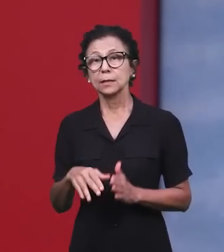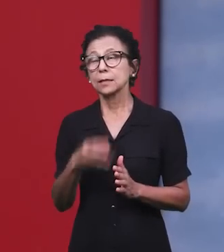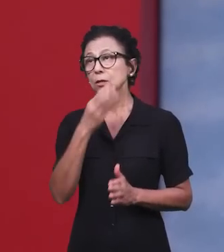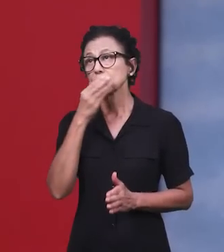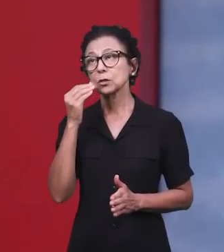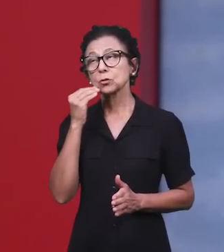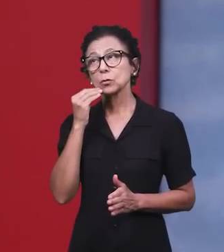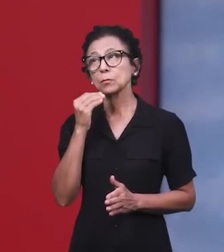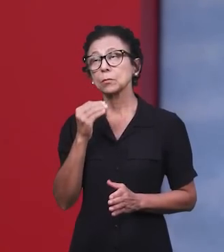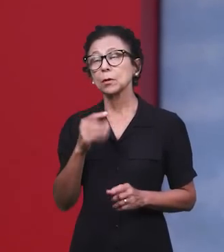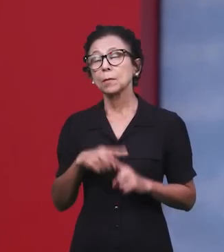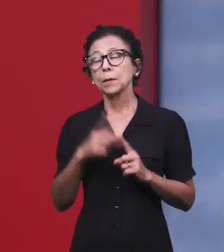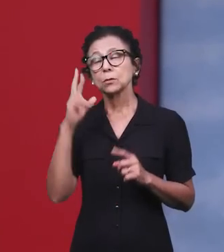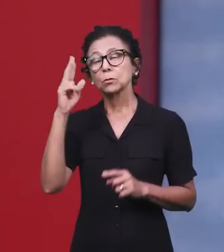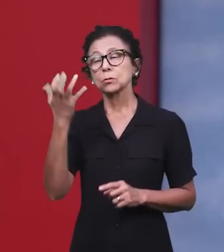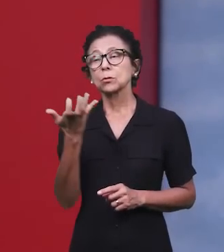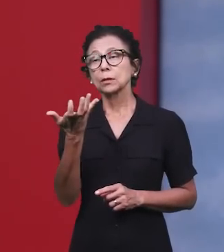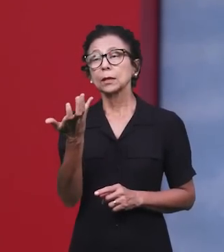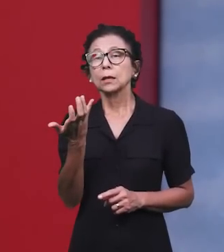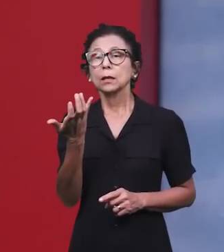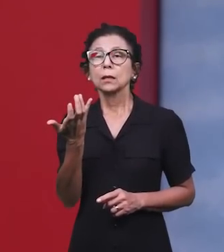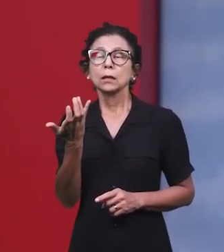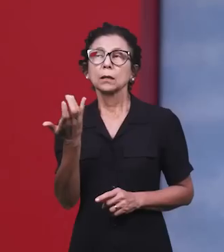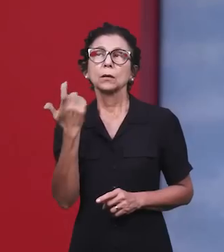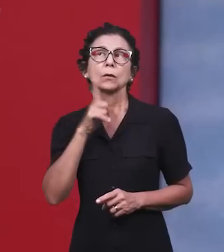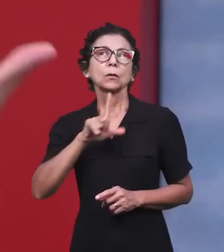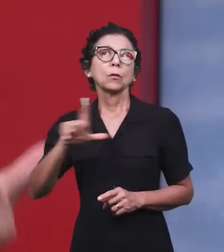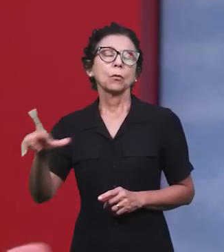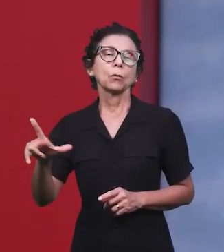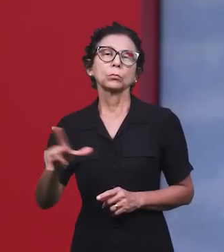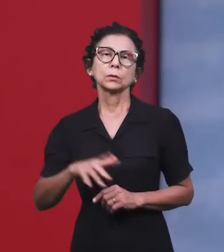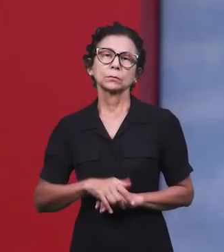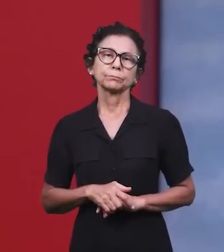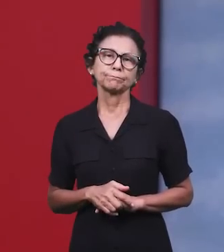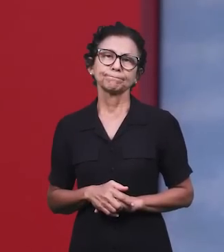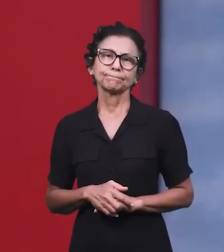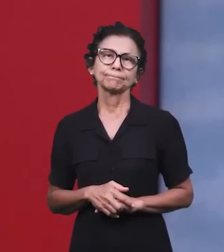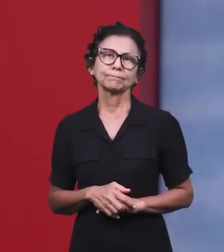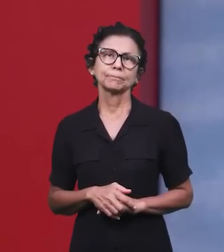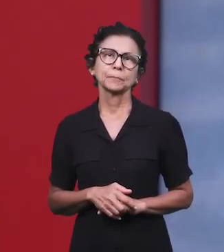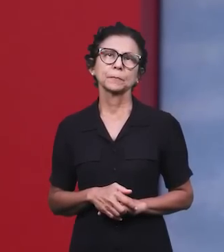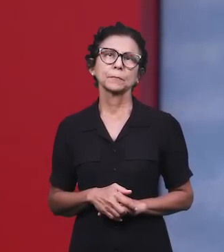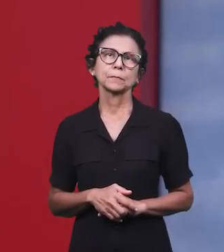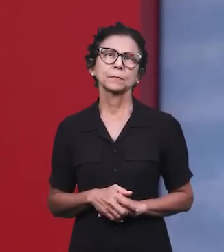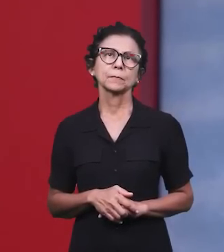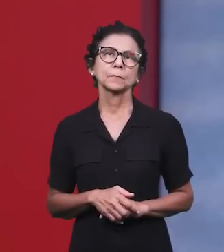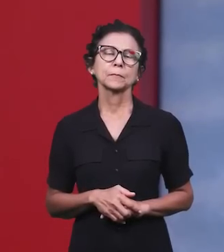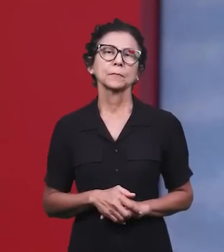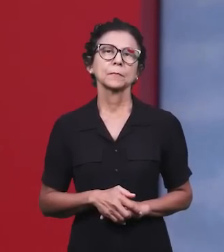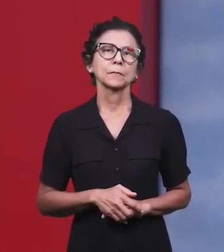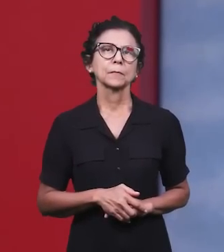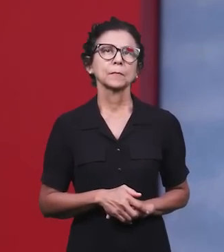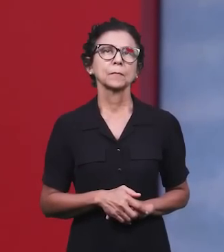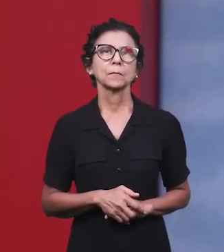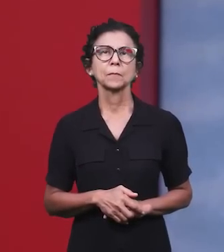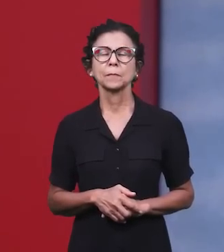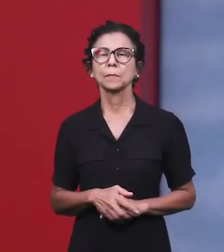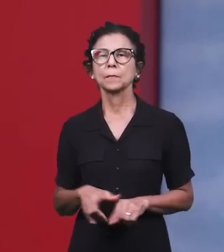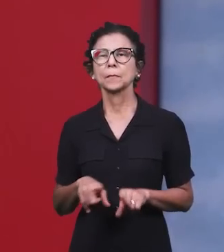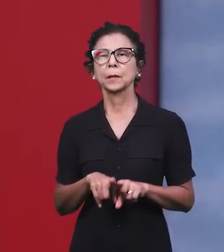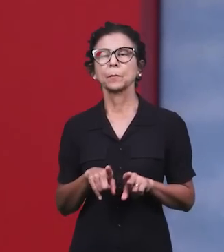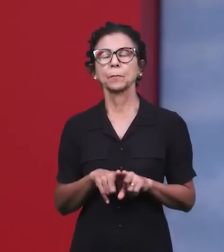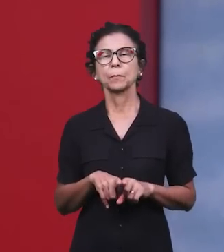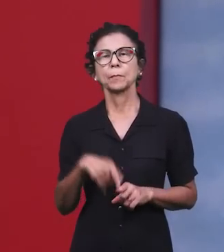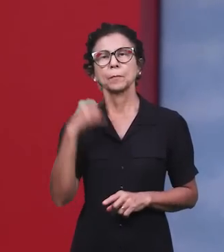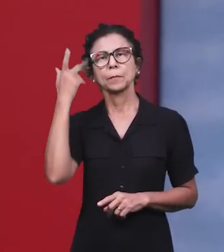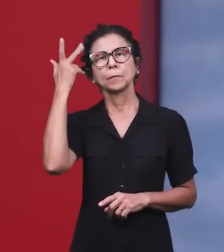Você quer jejuar por um motivo, o seu motivo era aquele, mas o motivo do Senhor é outro. E aí você fala, não é esse. É muito comum também você,